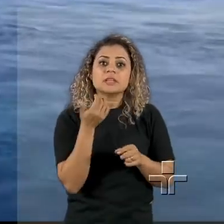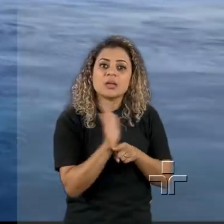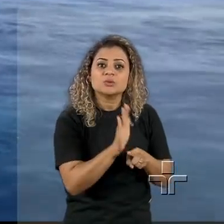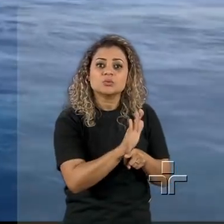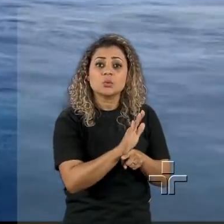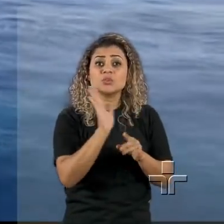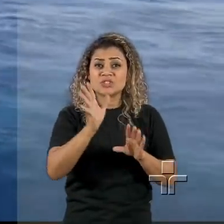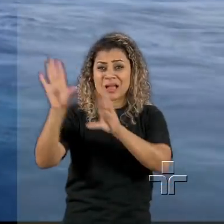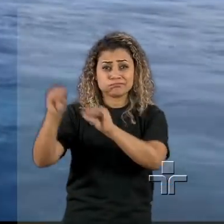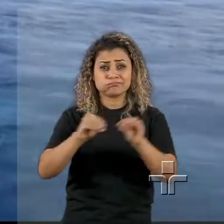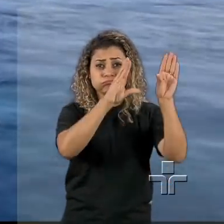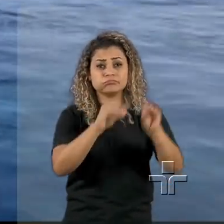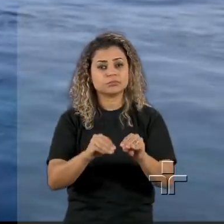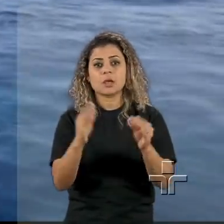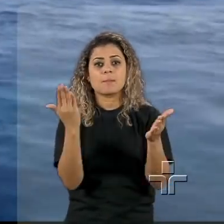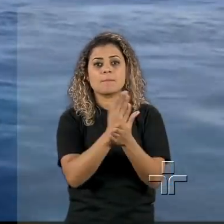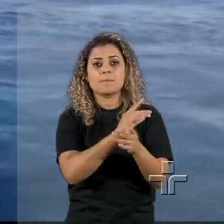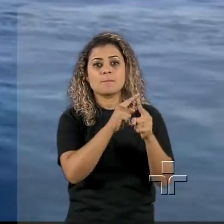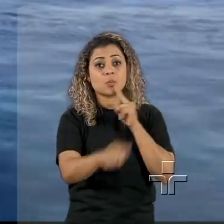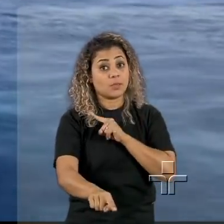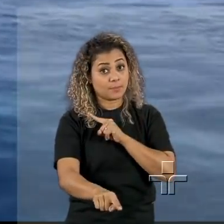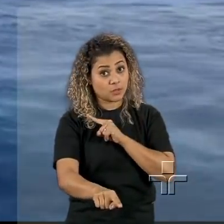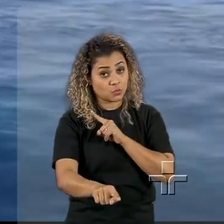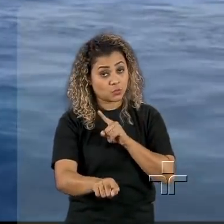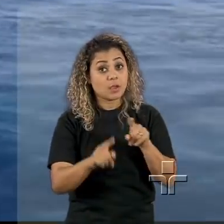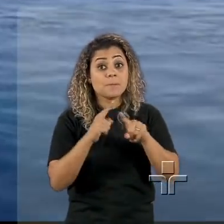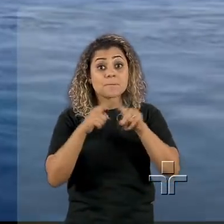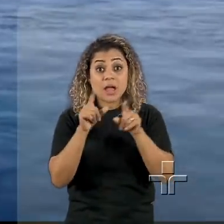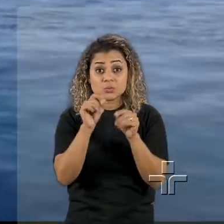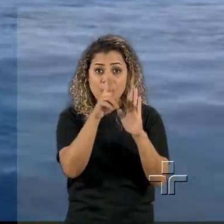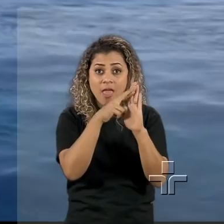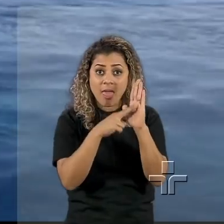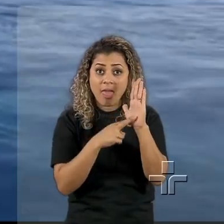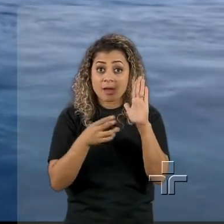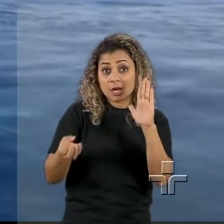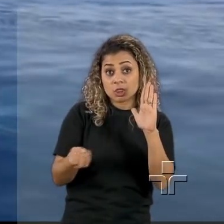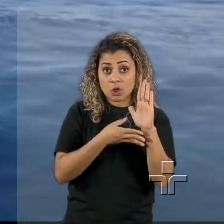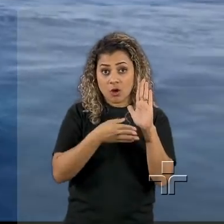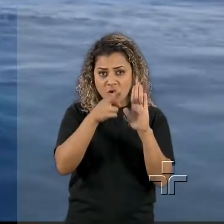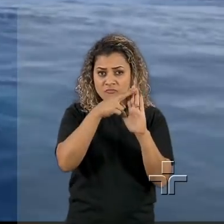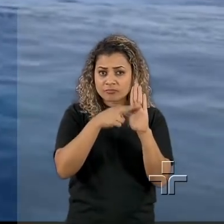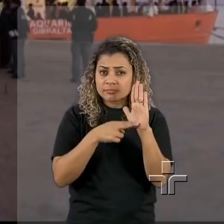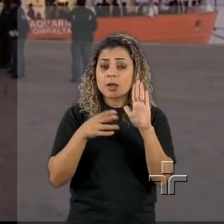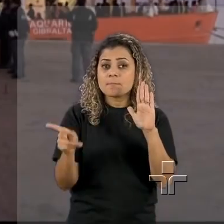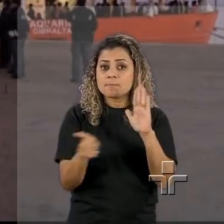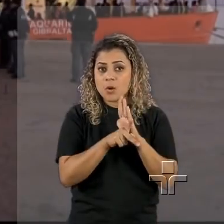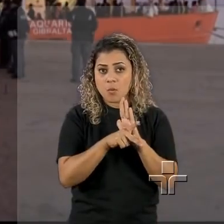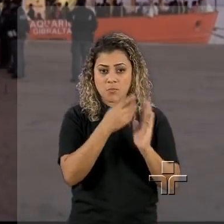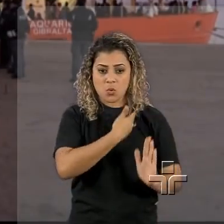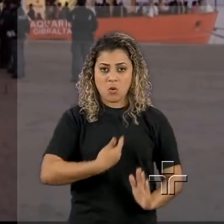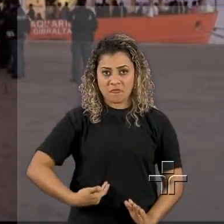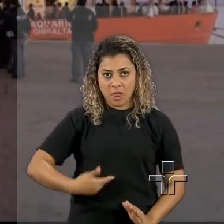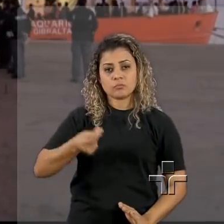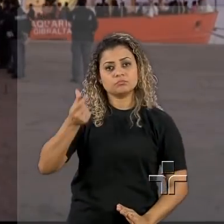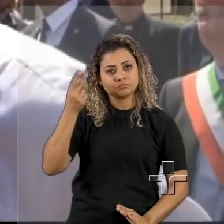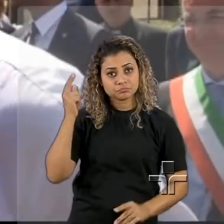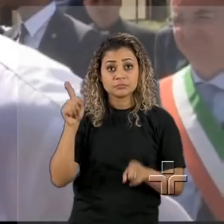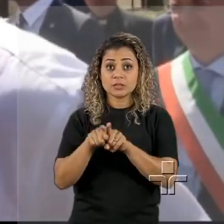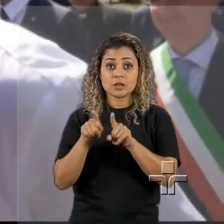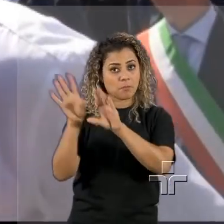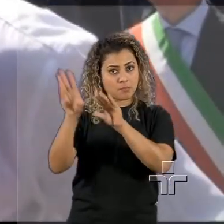cerca il Signore e a buona volontà, ma chi sono io per giudicarla? O escritor peruano